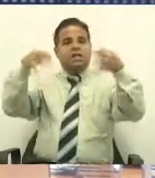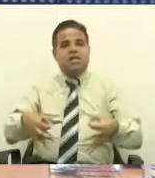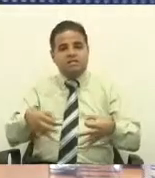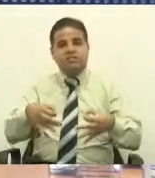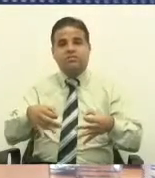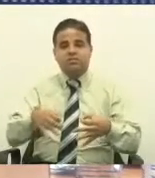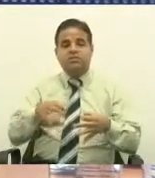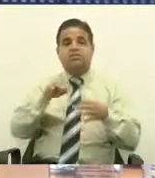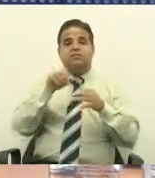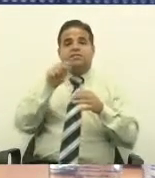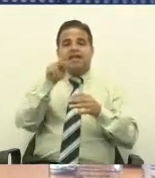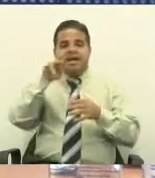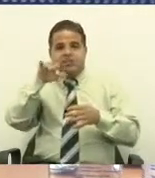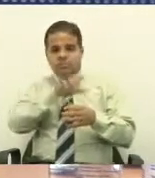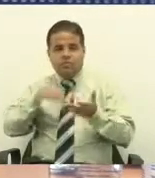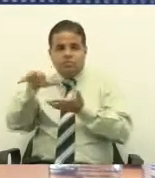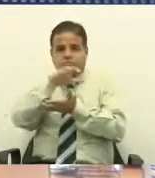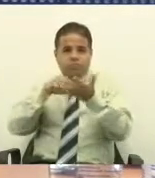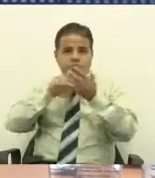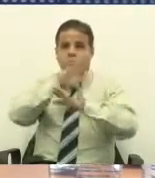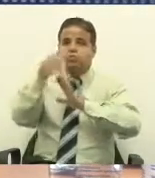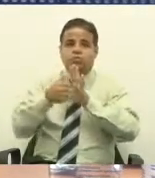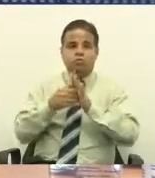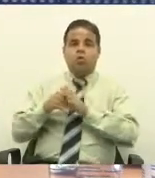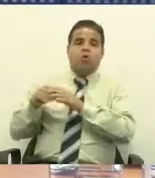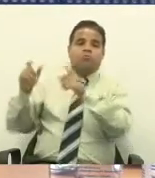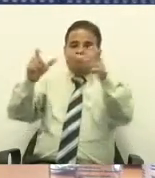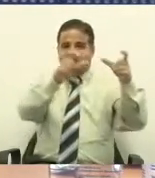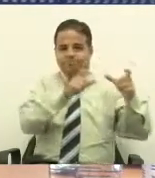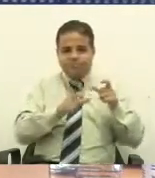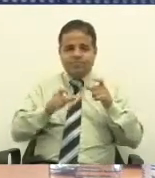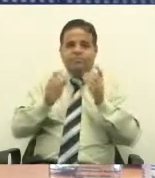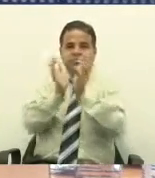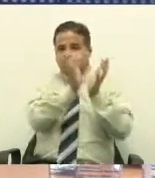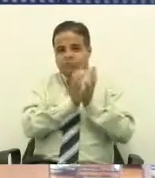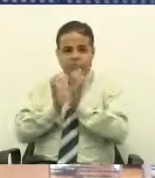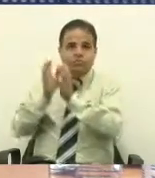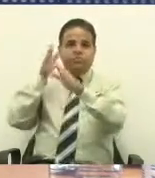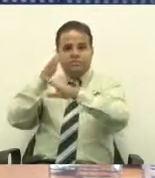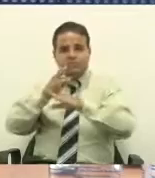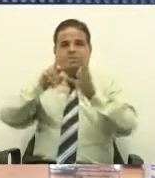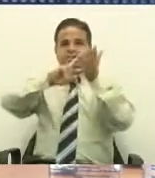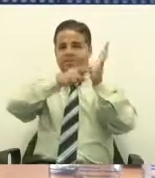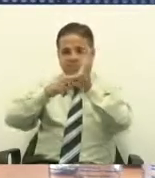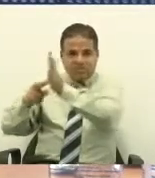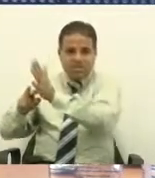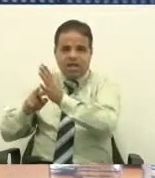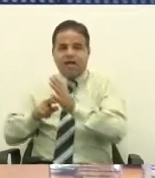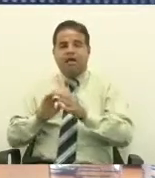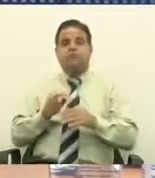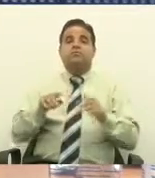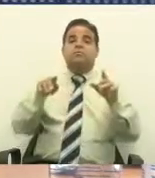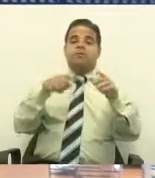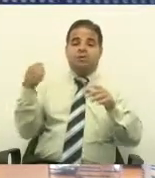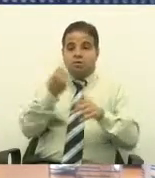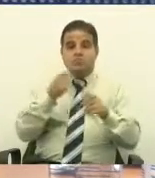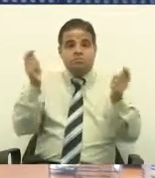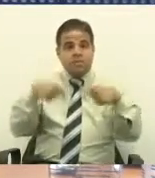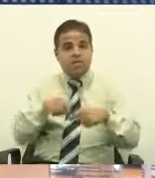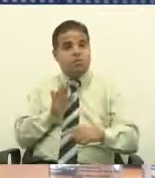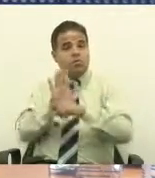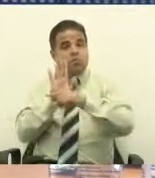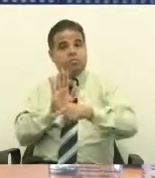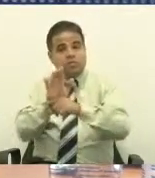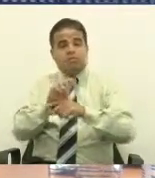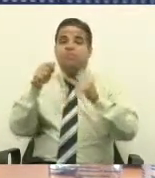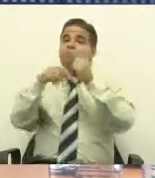essa articulação com todas as entidades de classe participantes, sindicatos, para que a gente pudesse contribuir